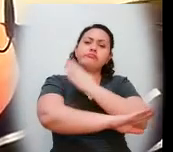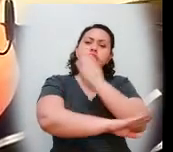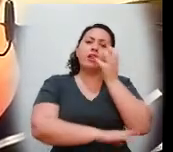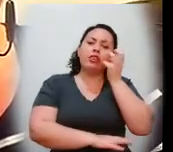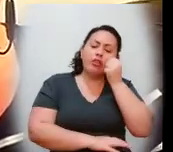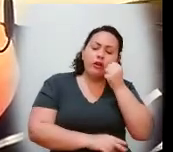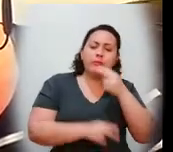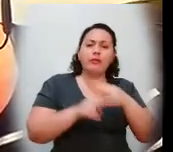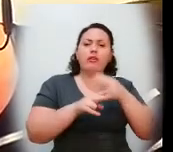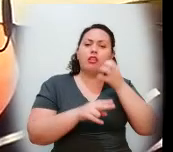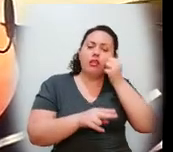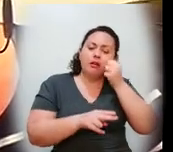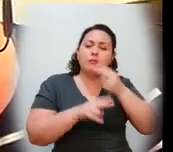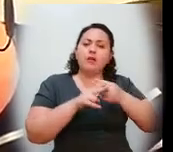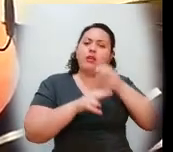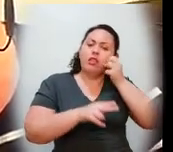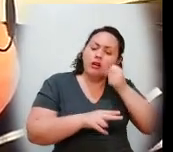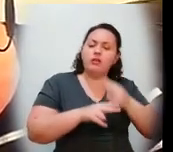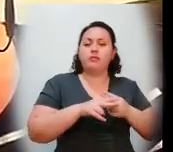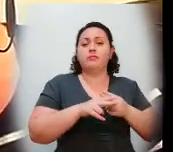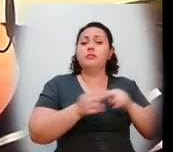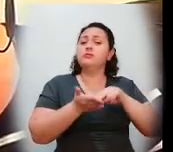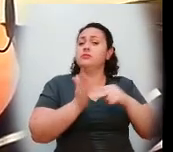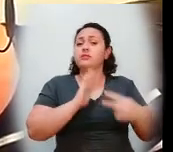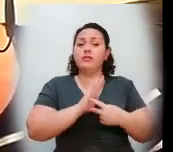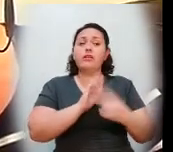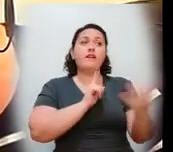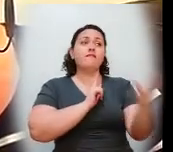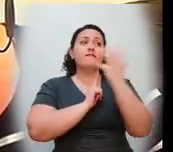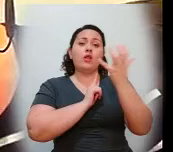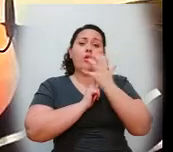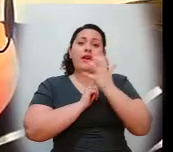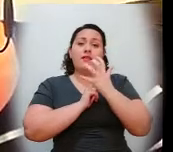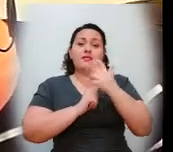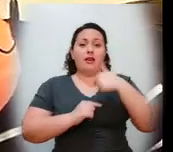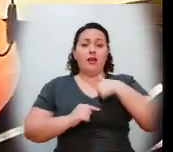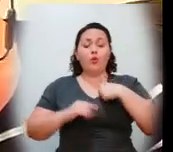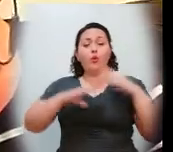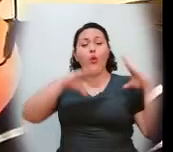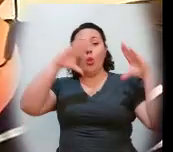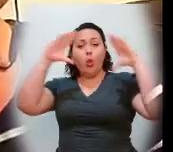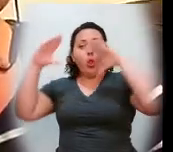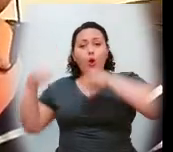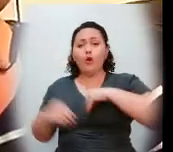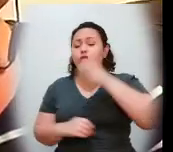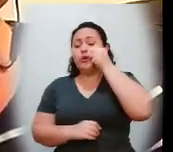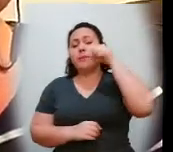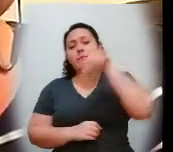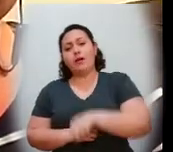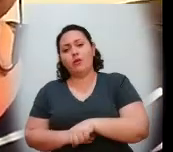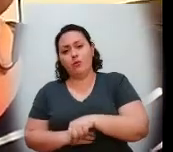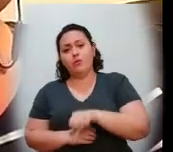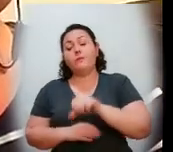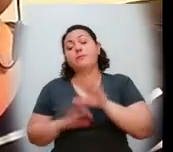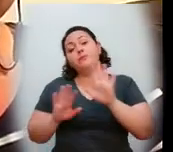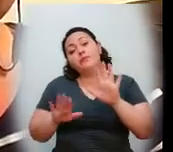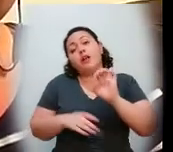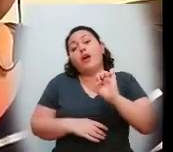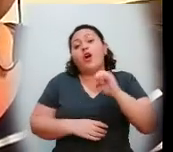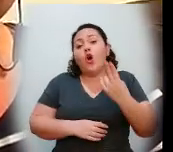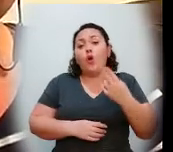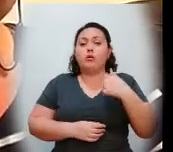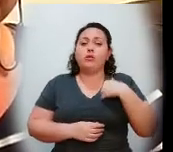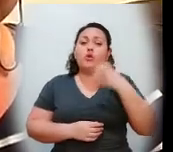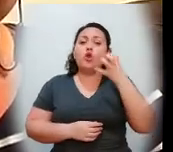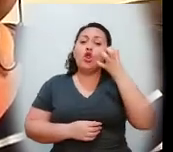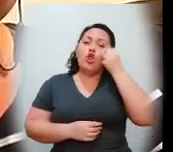cochilos ao longo do dia, tudo isso vai acabar interferindo no nosso sono. De noite, né? Ou vai dormir, né, ter mais dificuldade